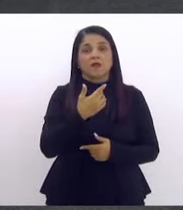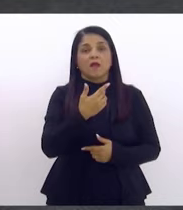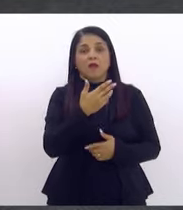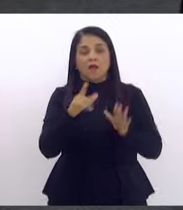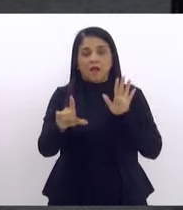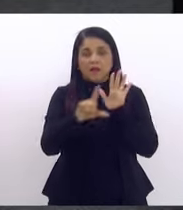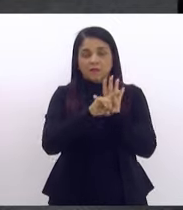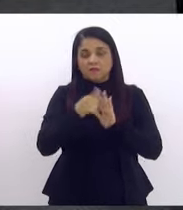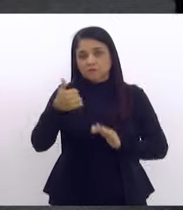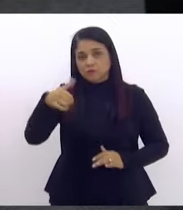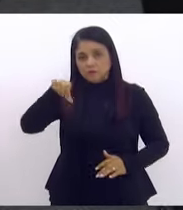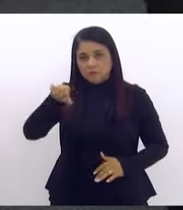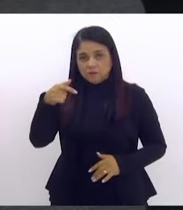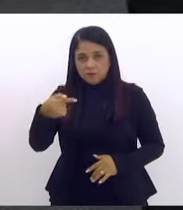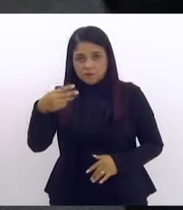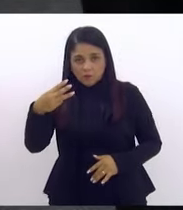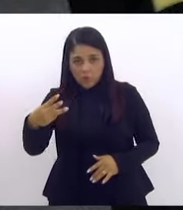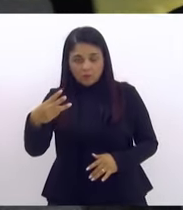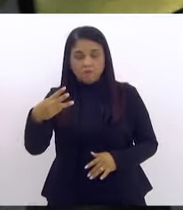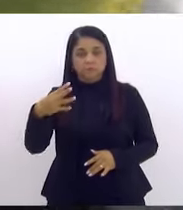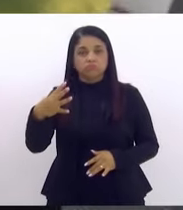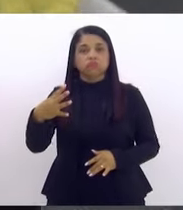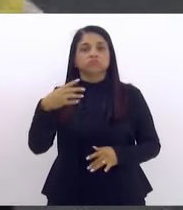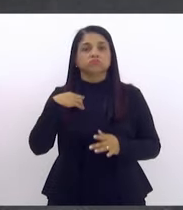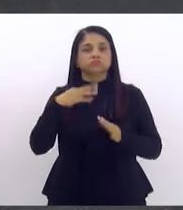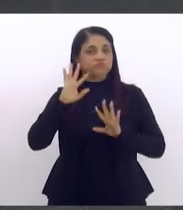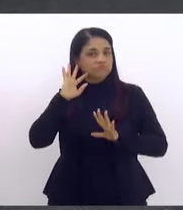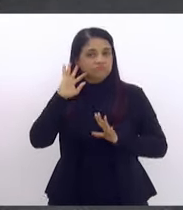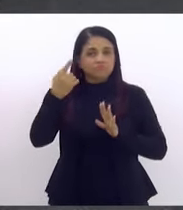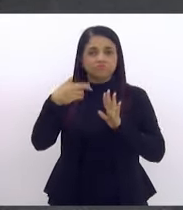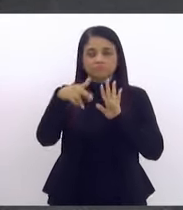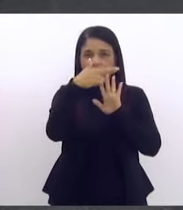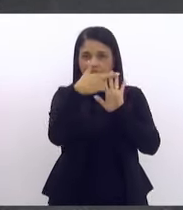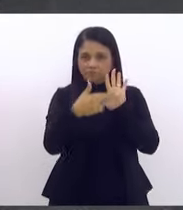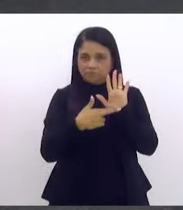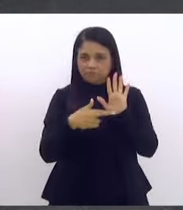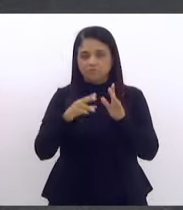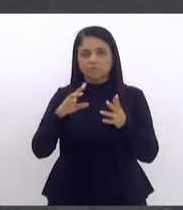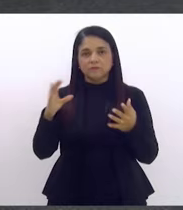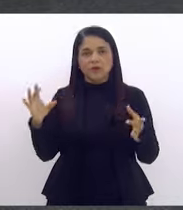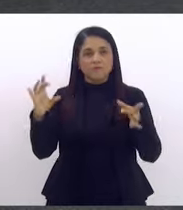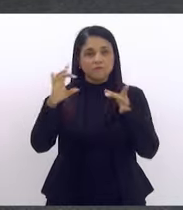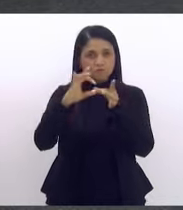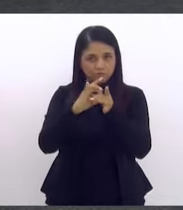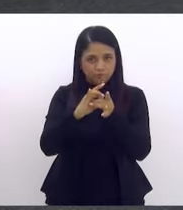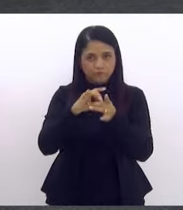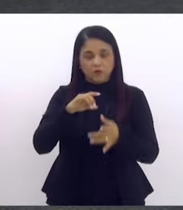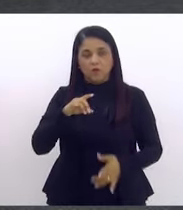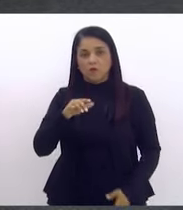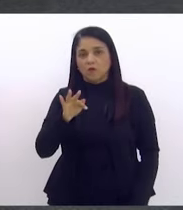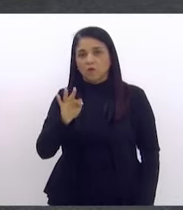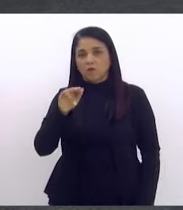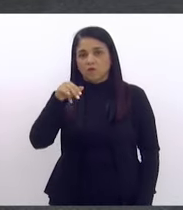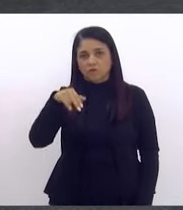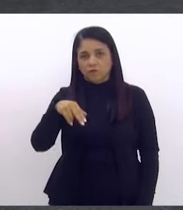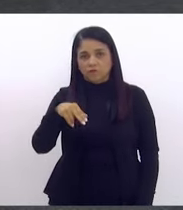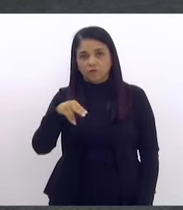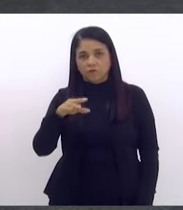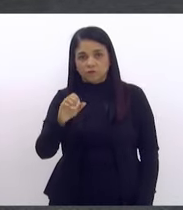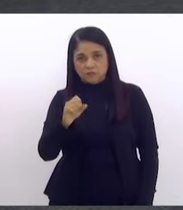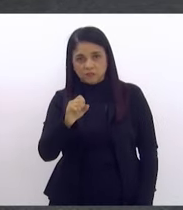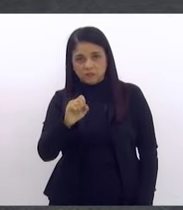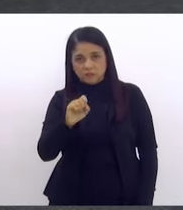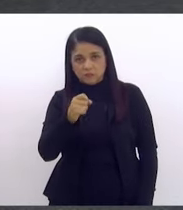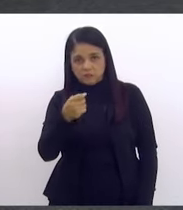que definiu as regras da fusão, permitiu o governador da época que, até promulgar a